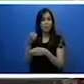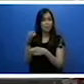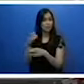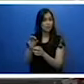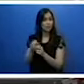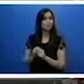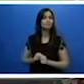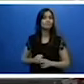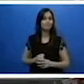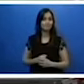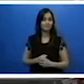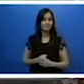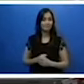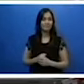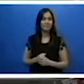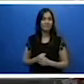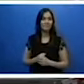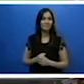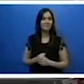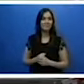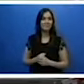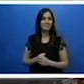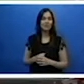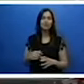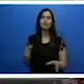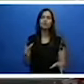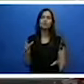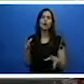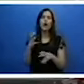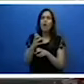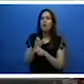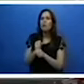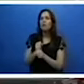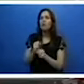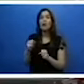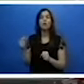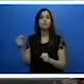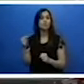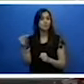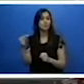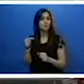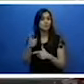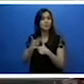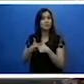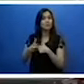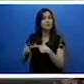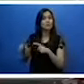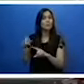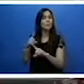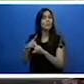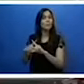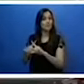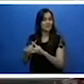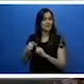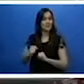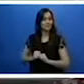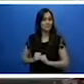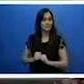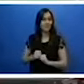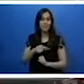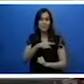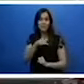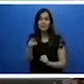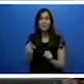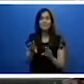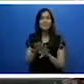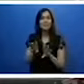algoritmo, ou seja, as continhas de adição, subtração, multiplicação e divisão. E vocês terão